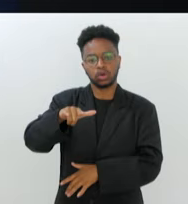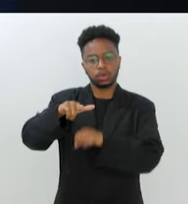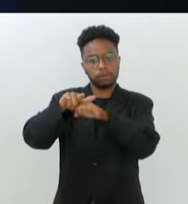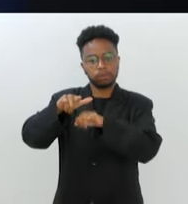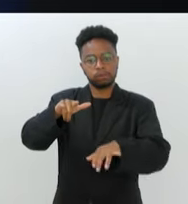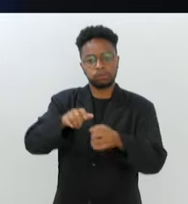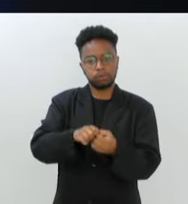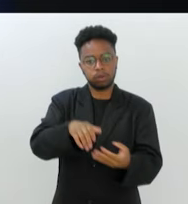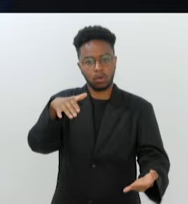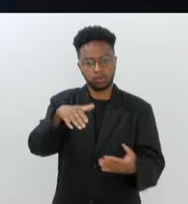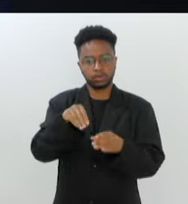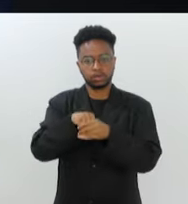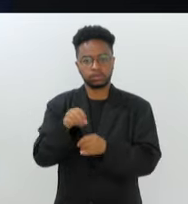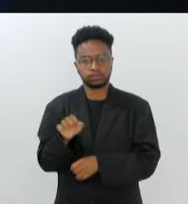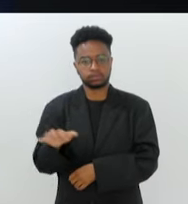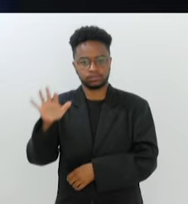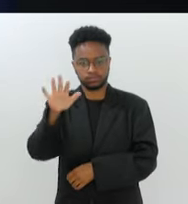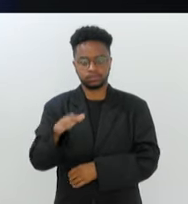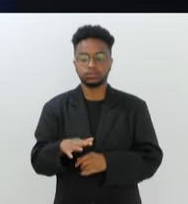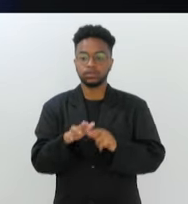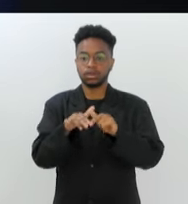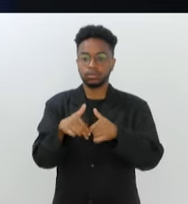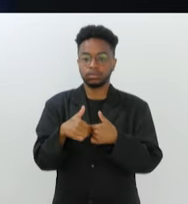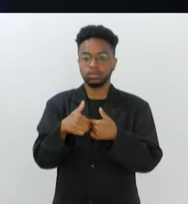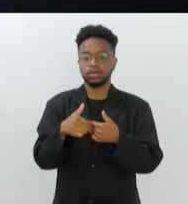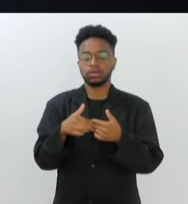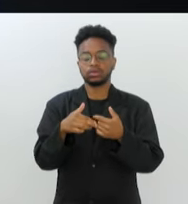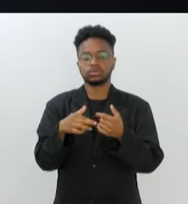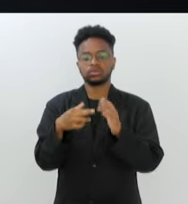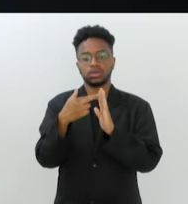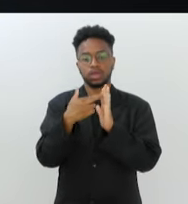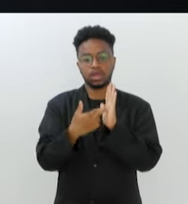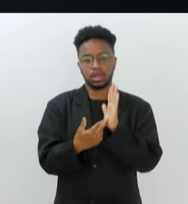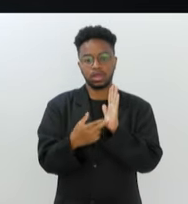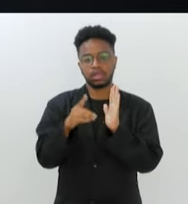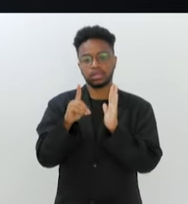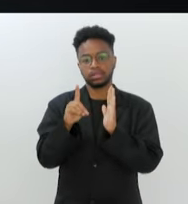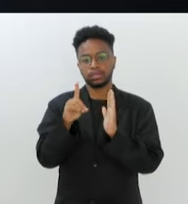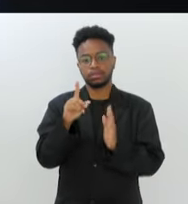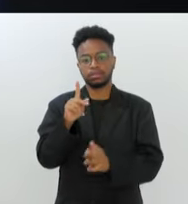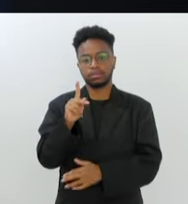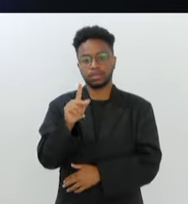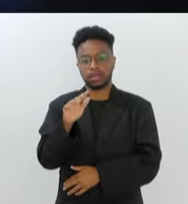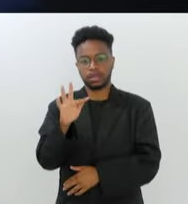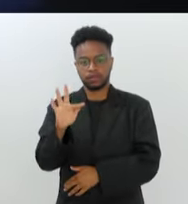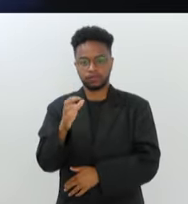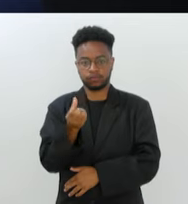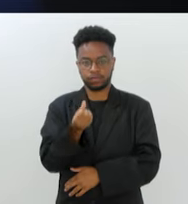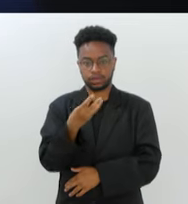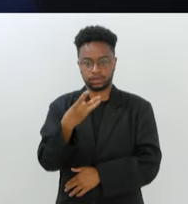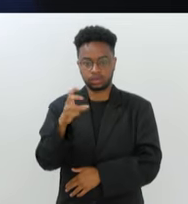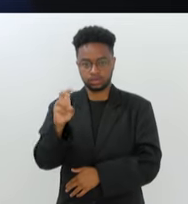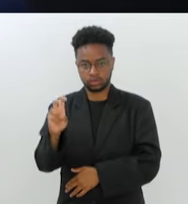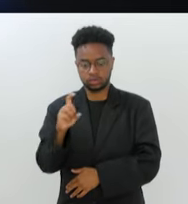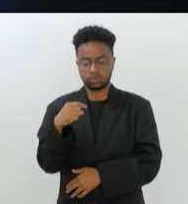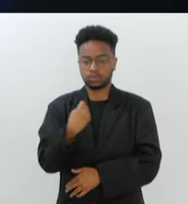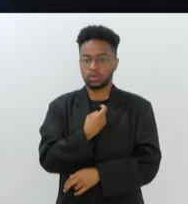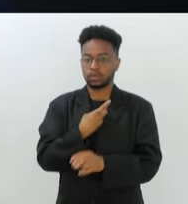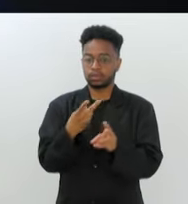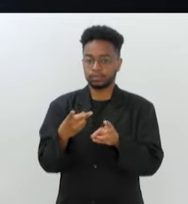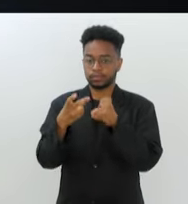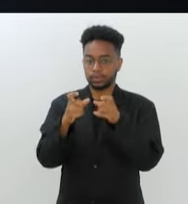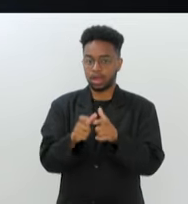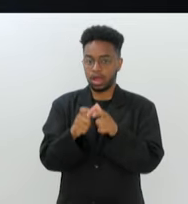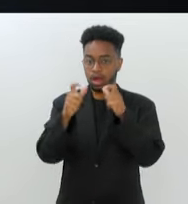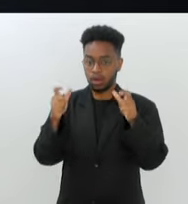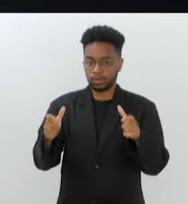comunidades. A partir desta liminar, que é a ADPF 635, nós vimos aumentar o número